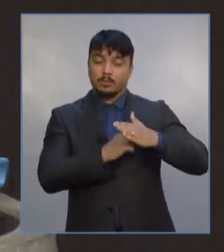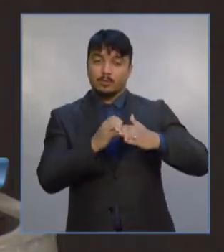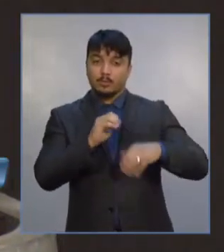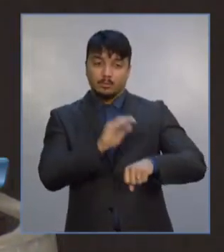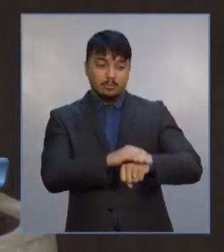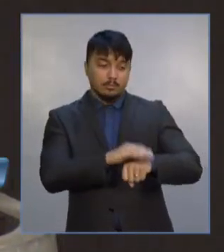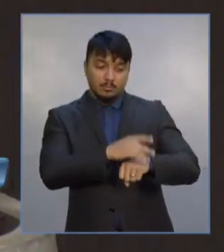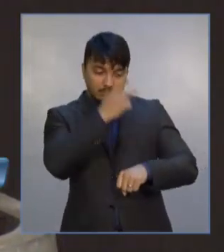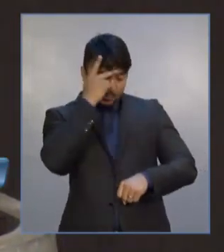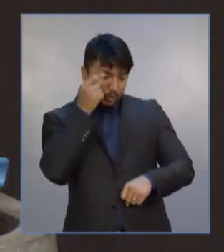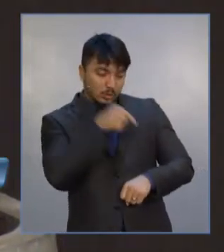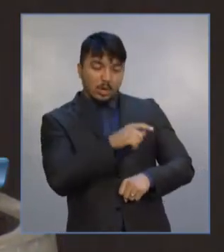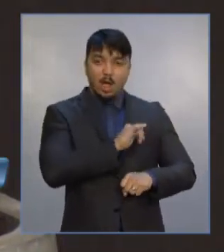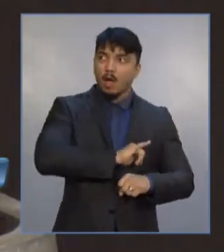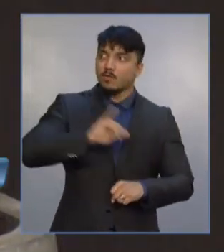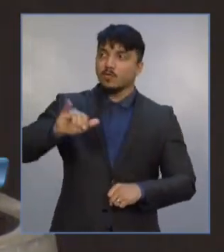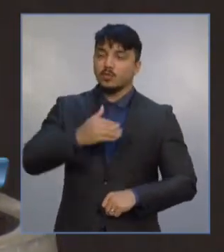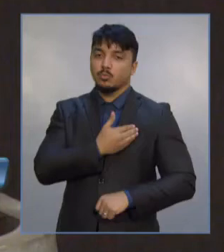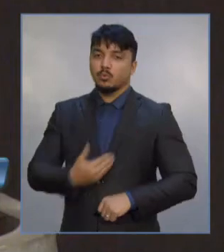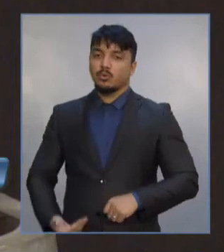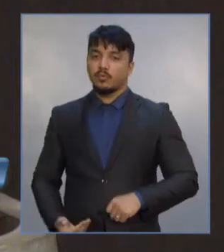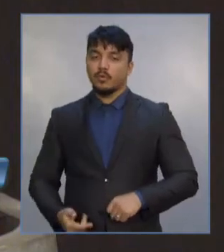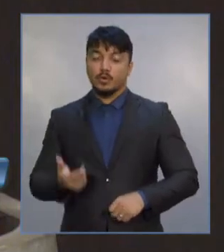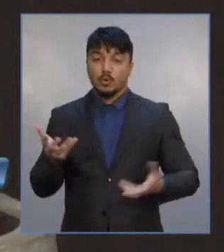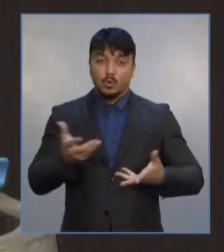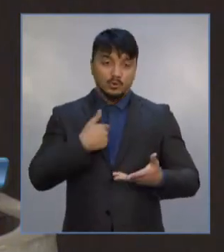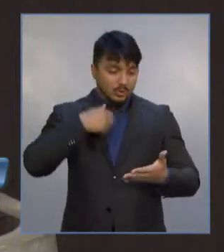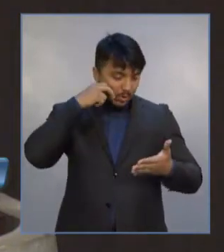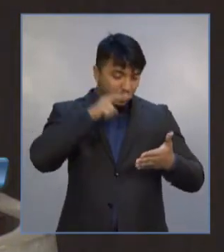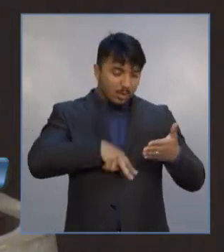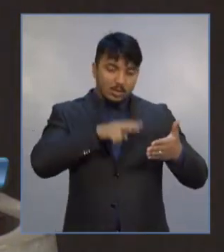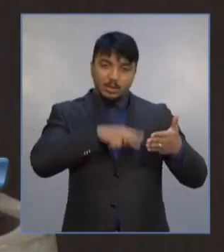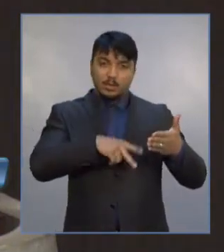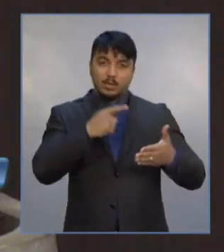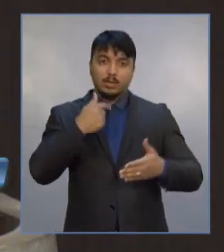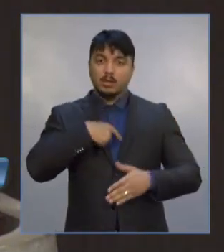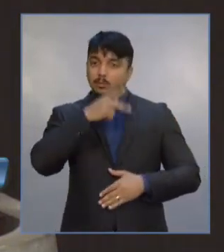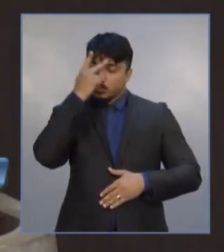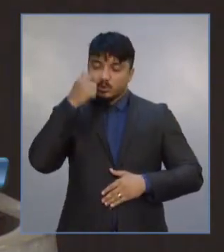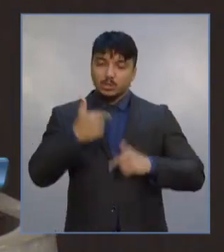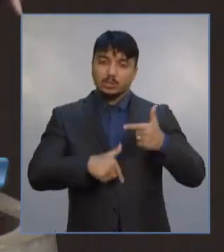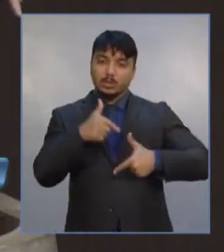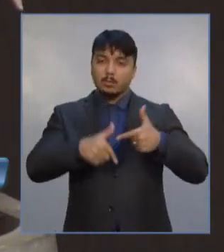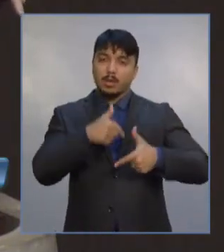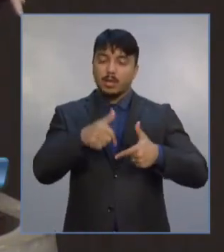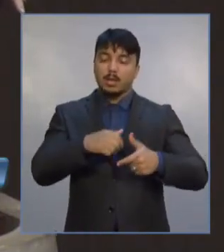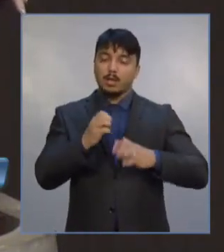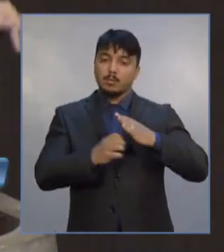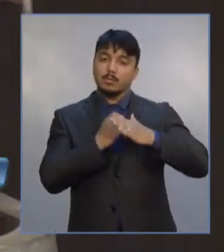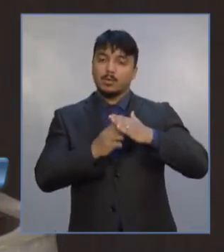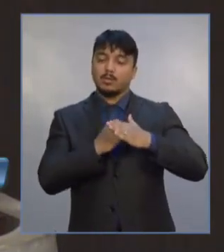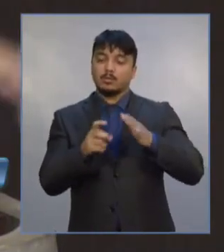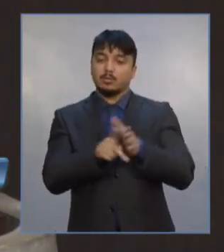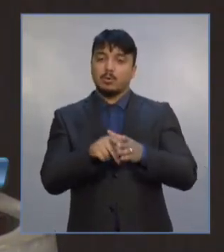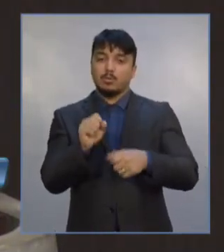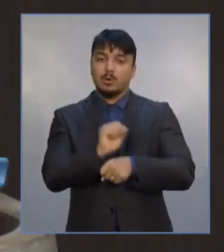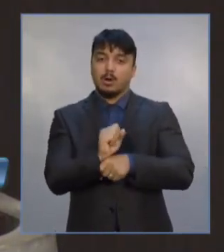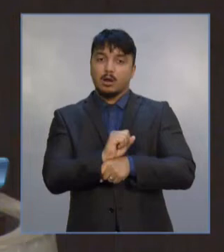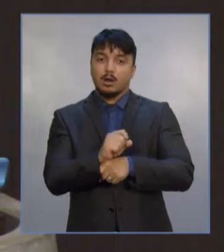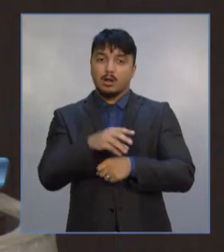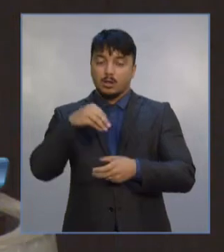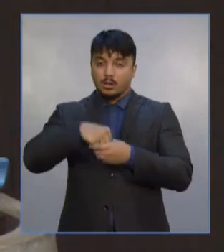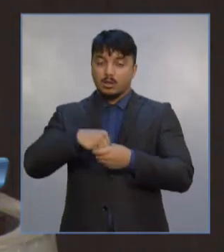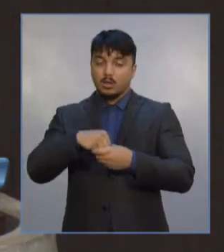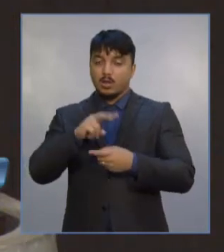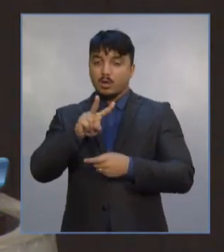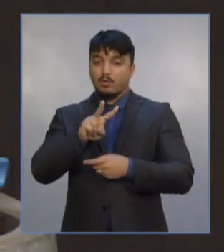próprios operários. Hoje mesmo eu estava relendo, quando operários da Volkswagen sofreram sessões de tortura dentro da